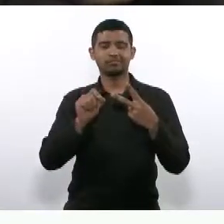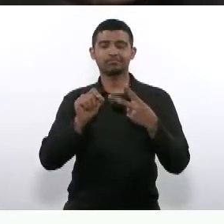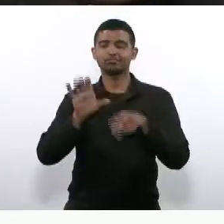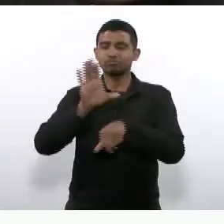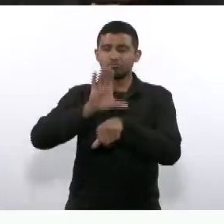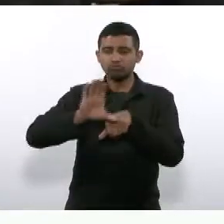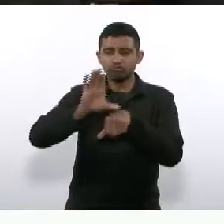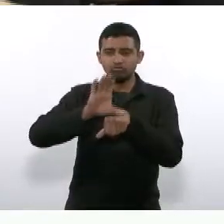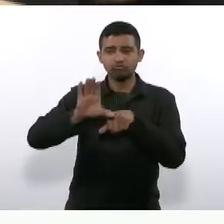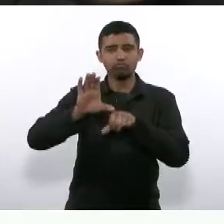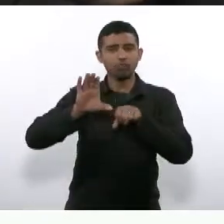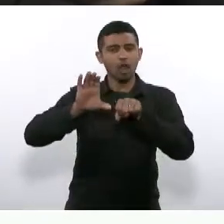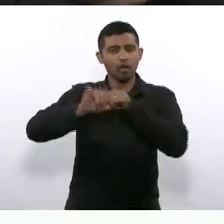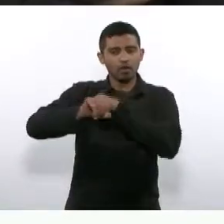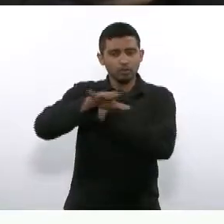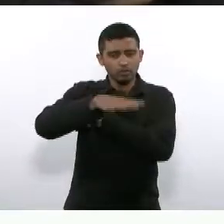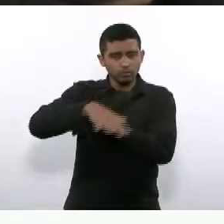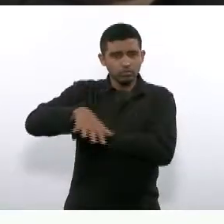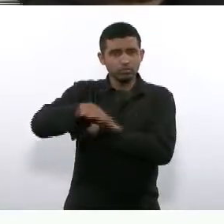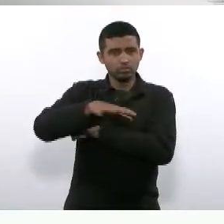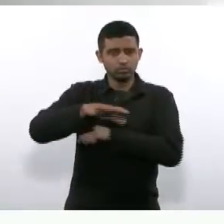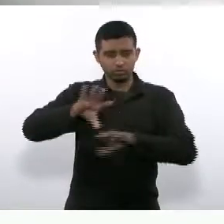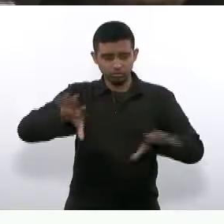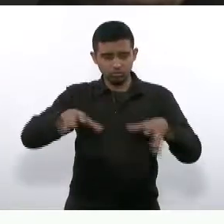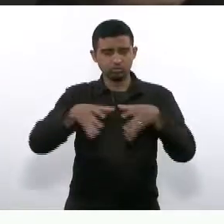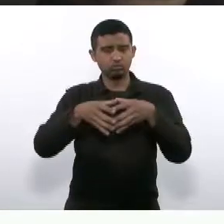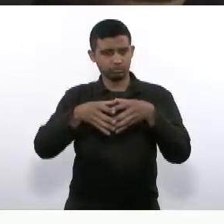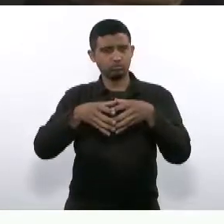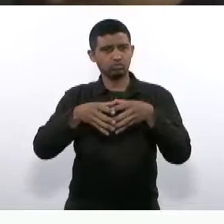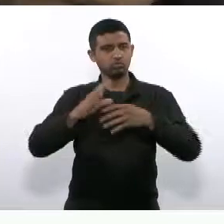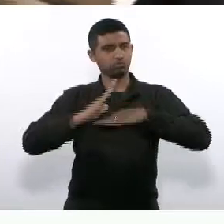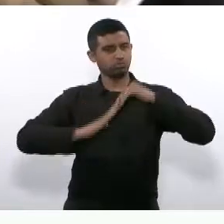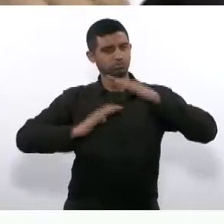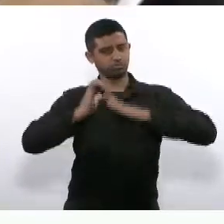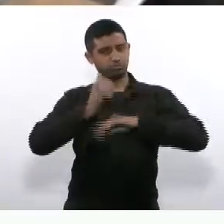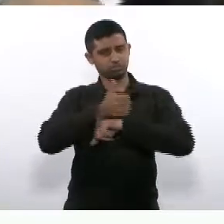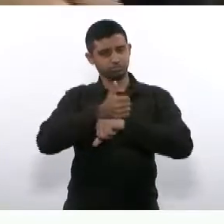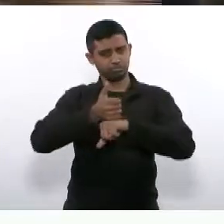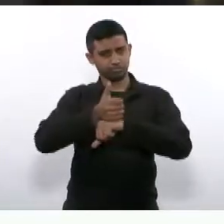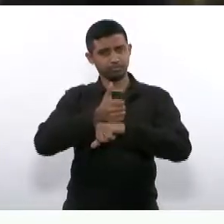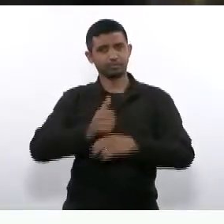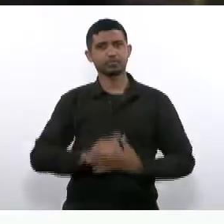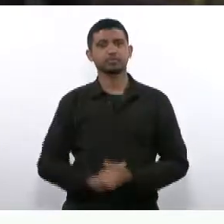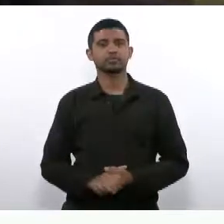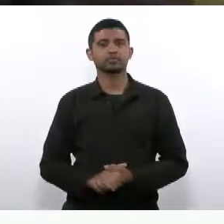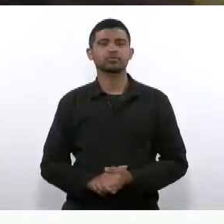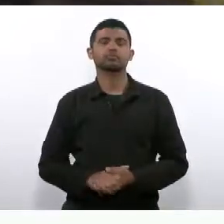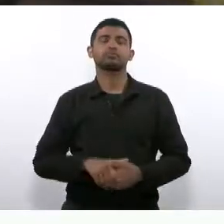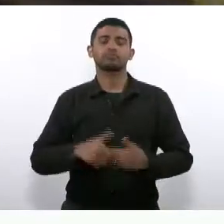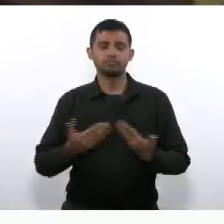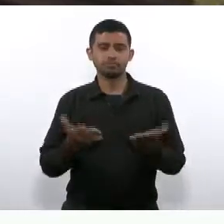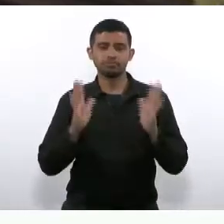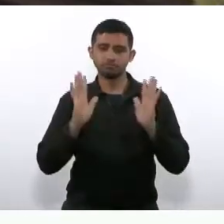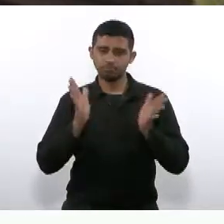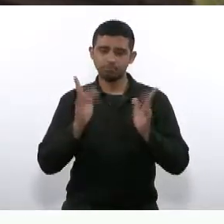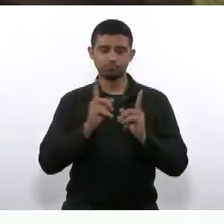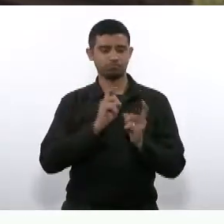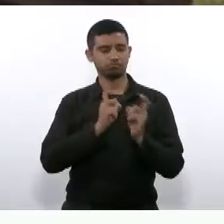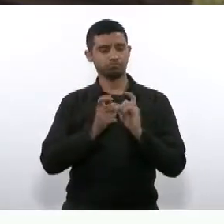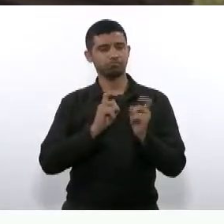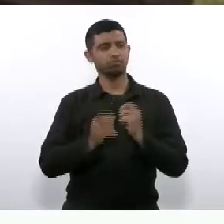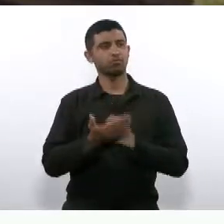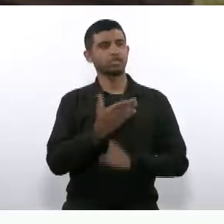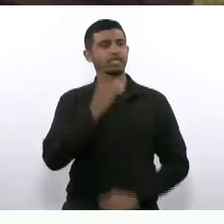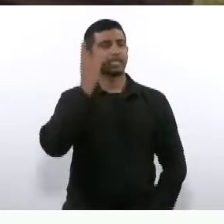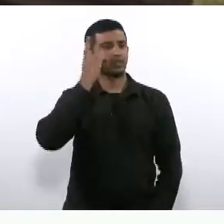qualificação do corpo docente. Então, feitas essas considerações, como vota